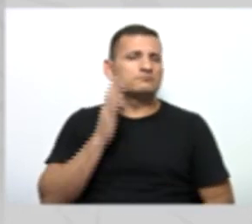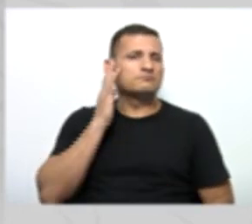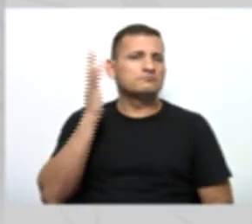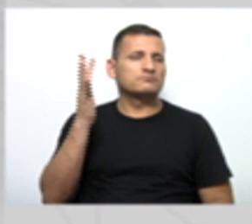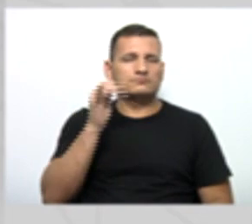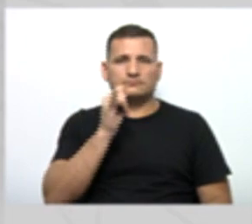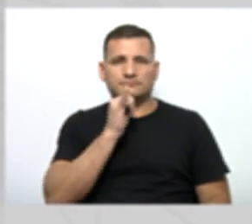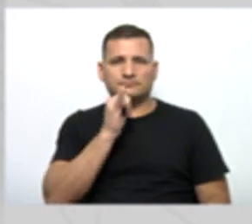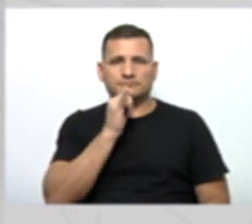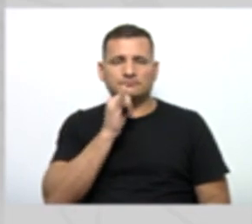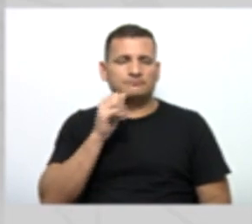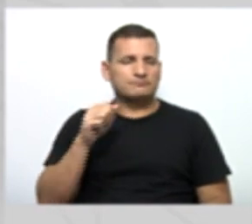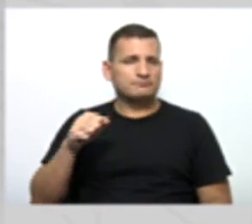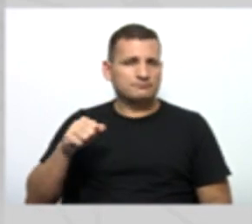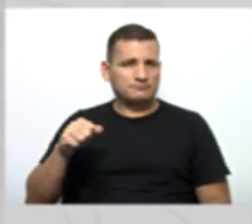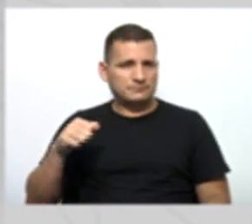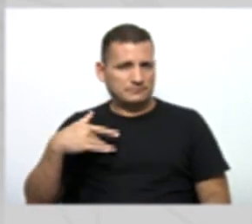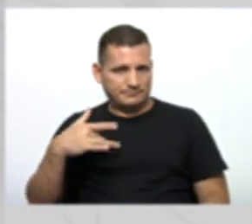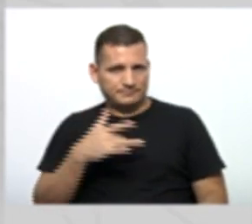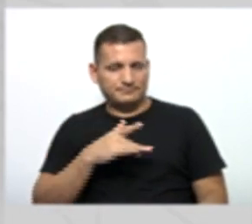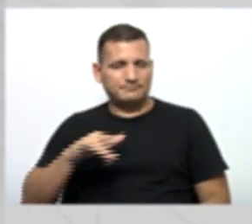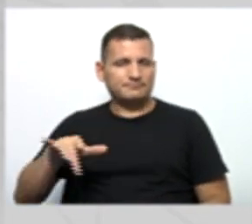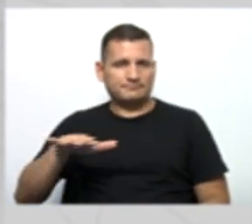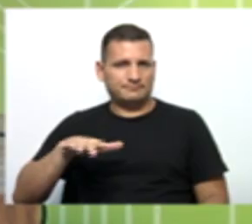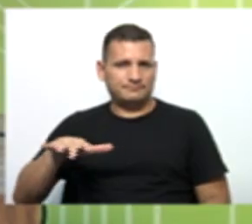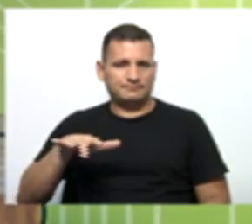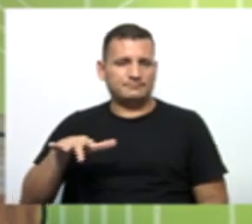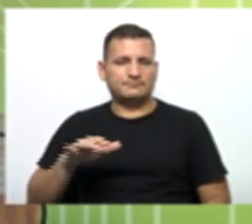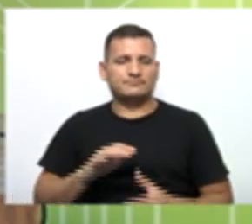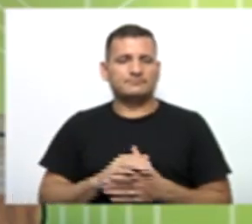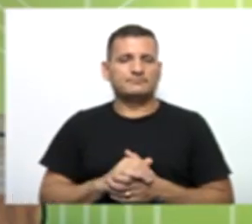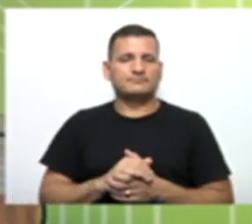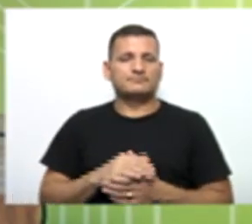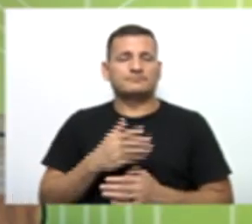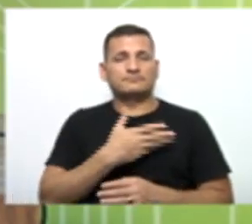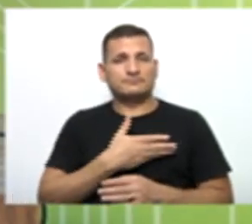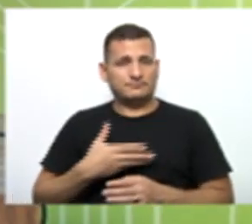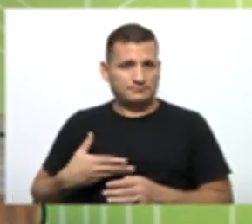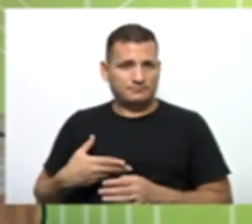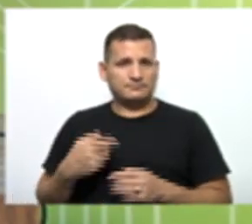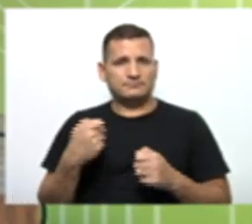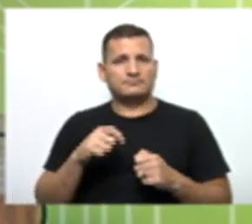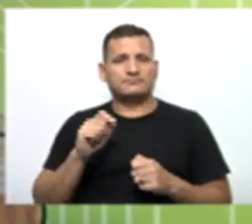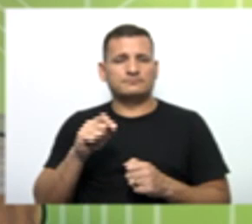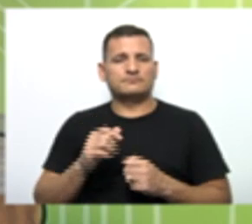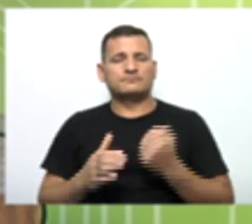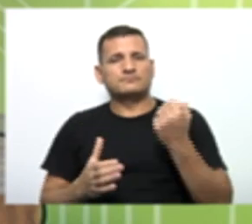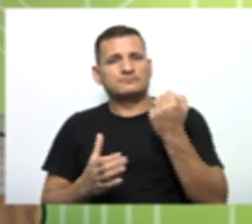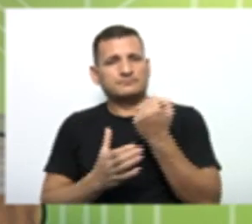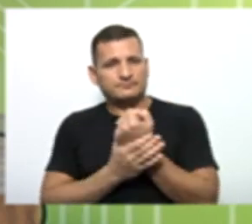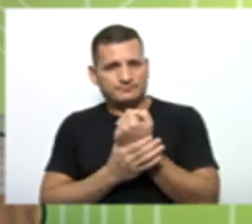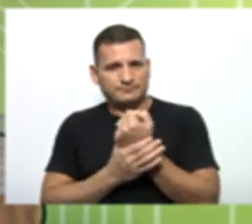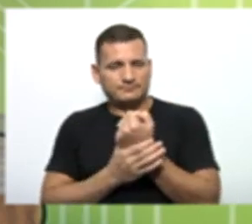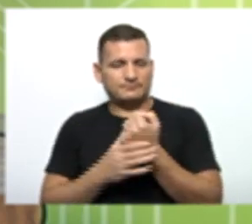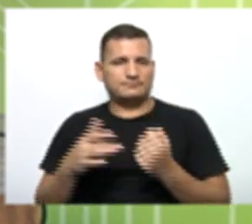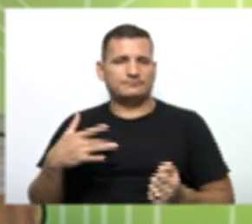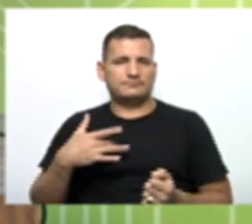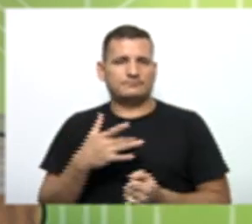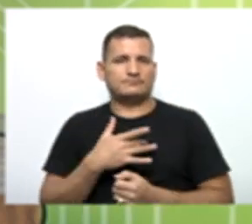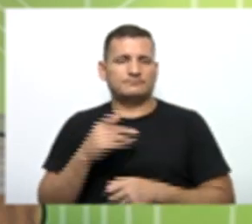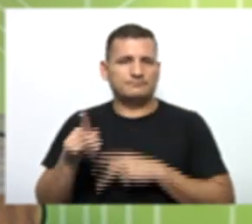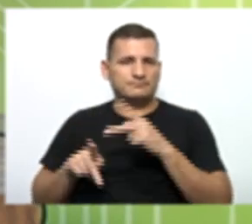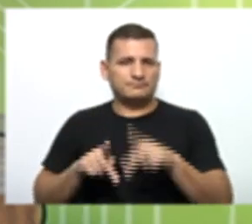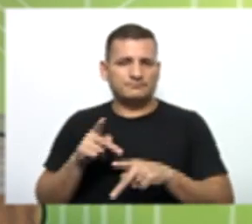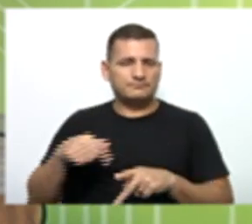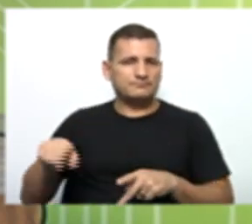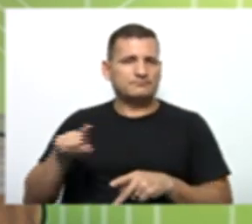exemplo, na saúde. Na saúde, o governo precisa garantir a saúde da população. Para isso,